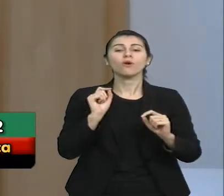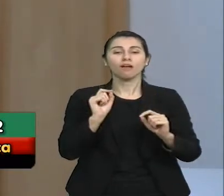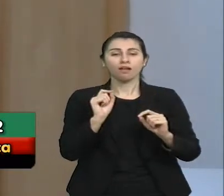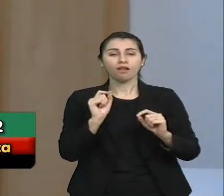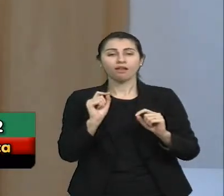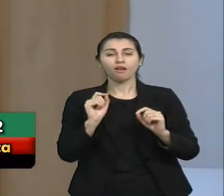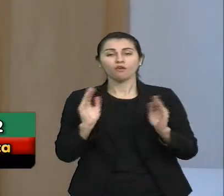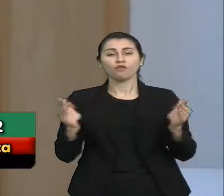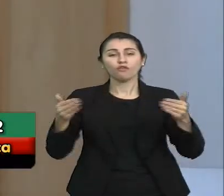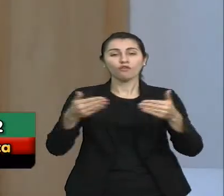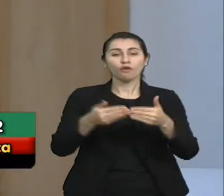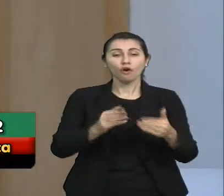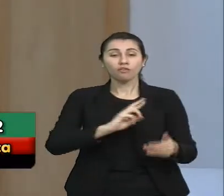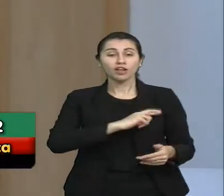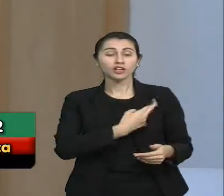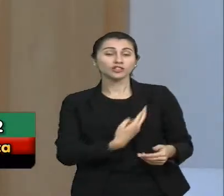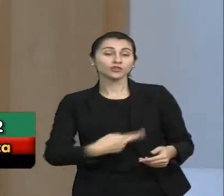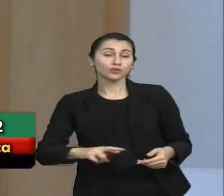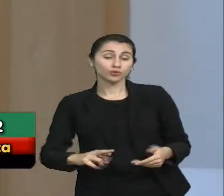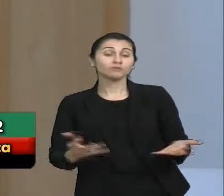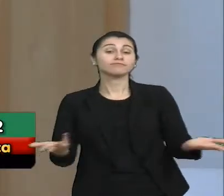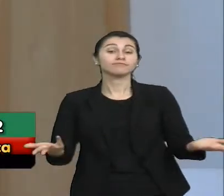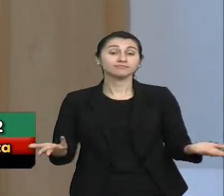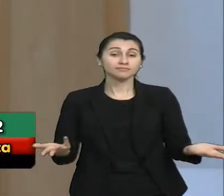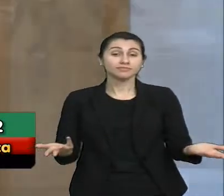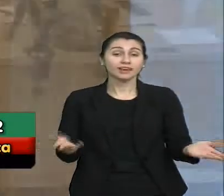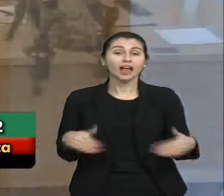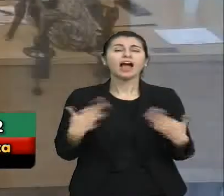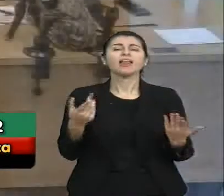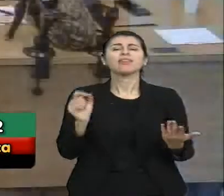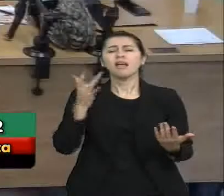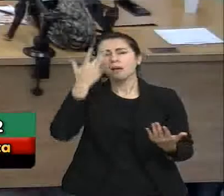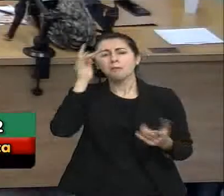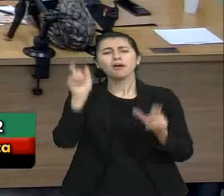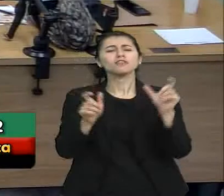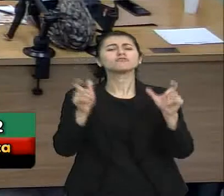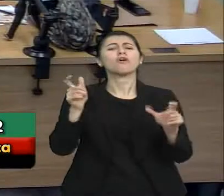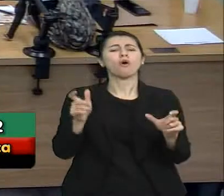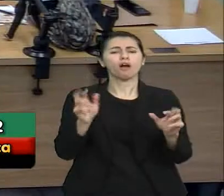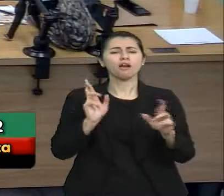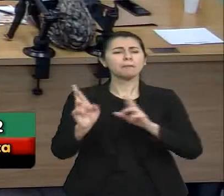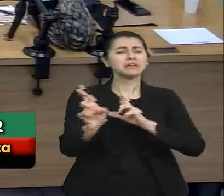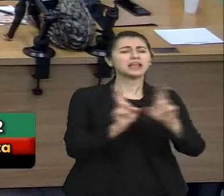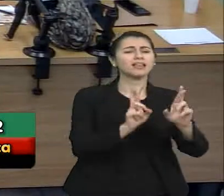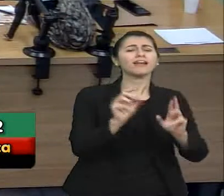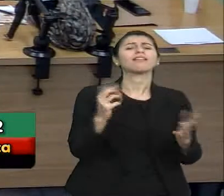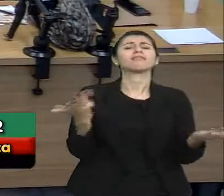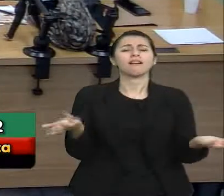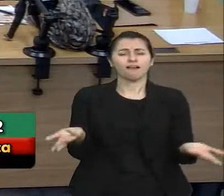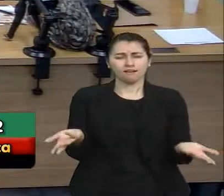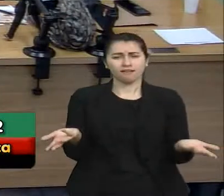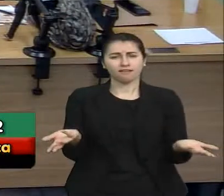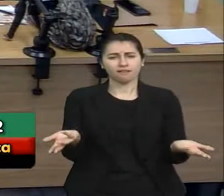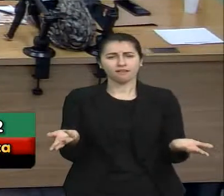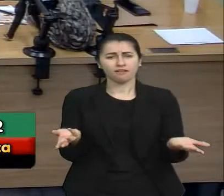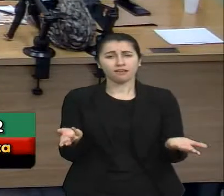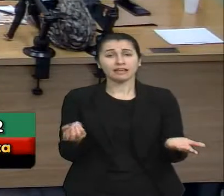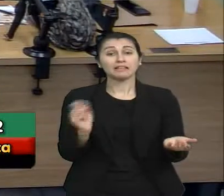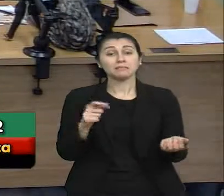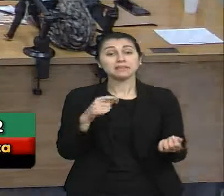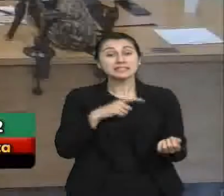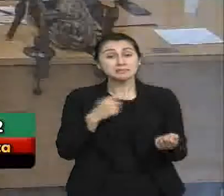É importante a gente olhar para esse plenário e ver quais as autoridades que aqui estão, que estão abertas a